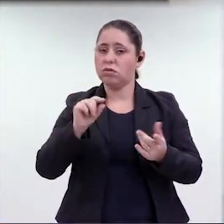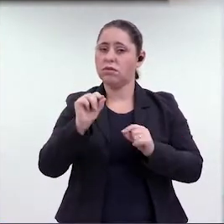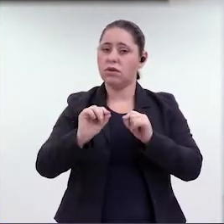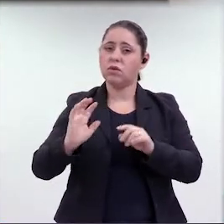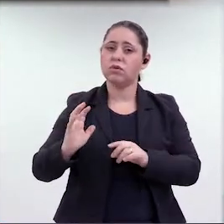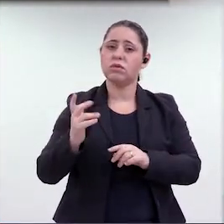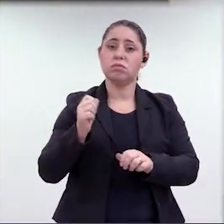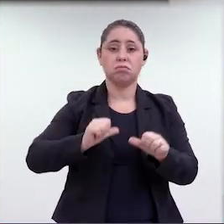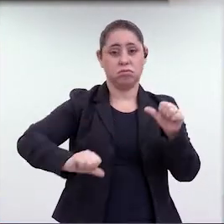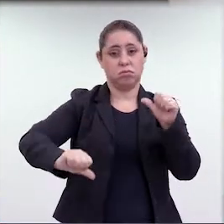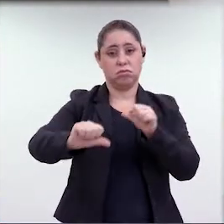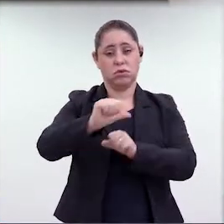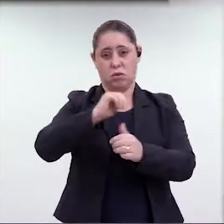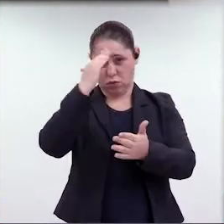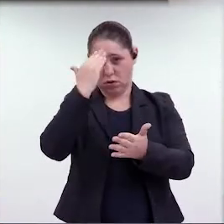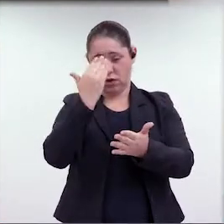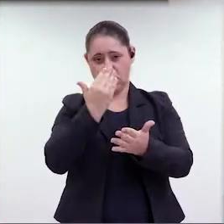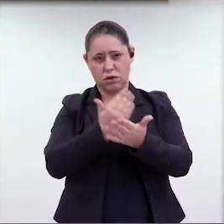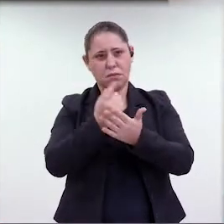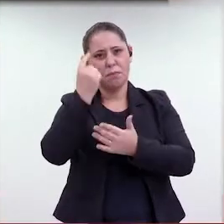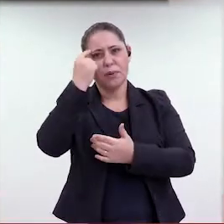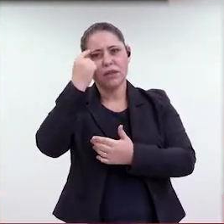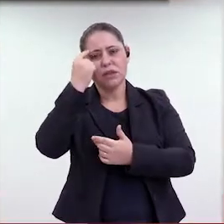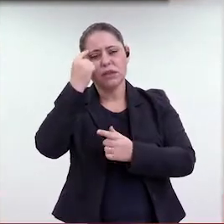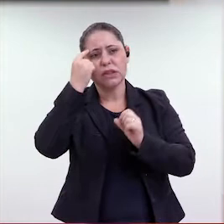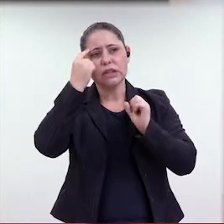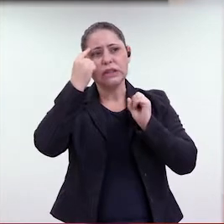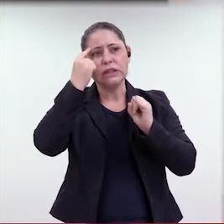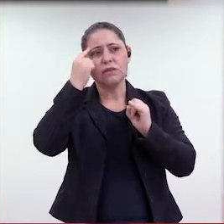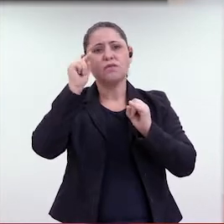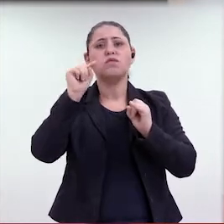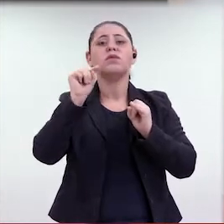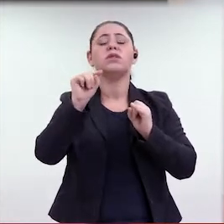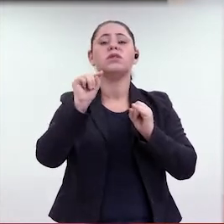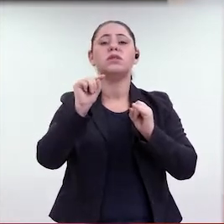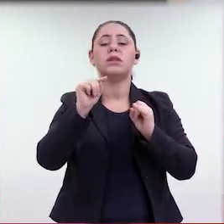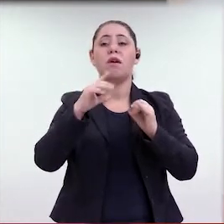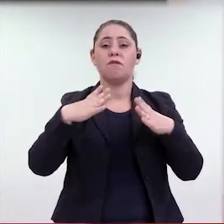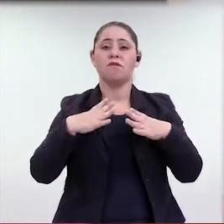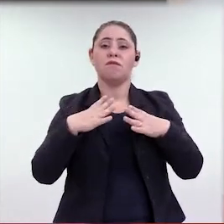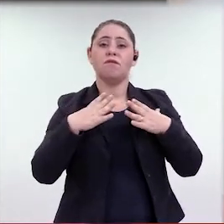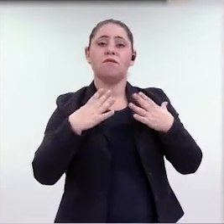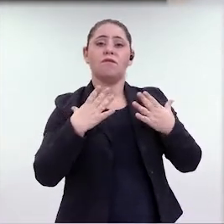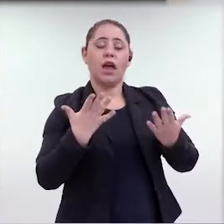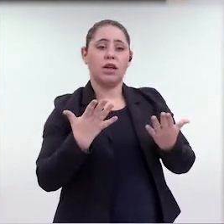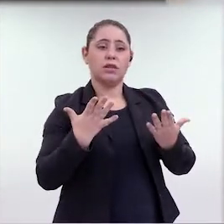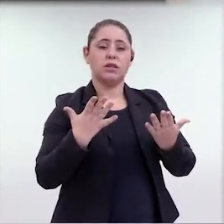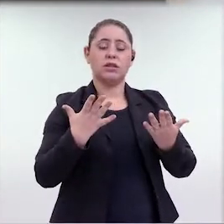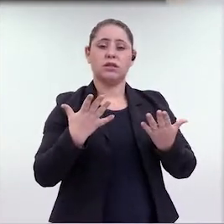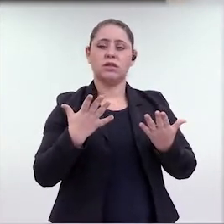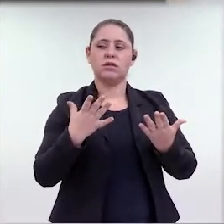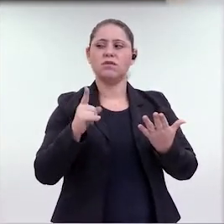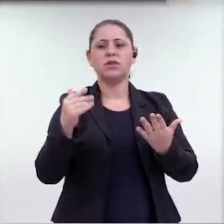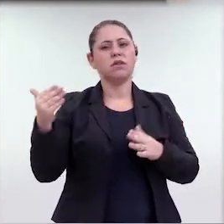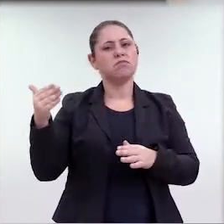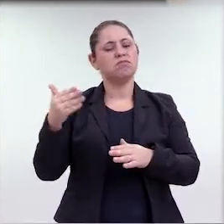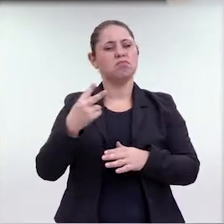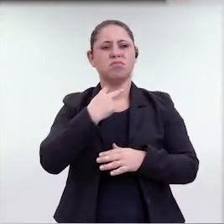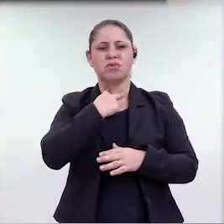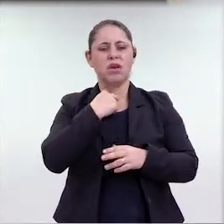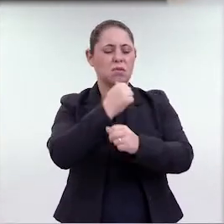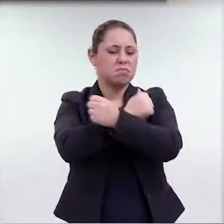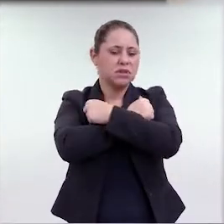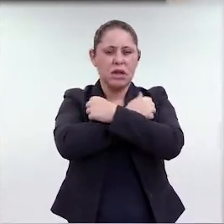das coisas. Eu acredito, gente, imagina se você, por exemplo, festas, comemorações, imagina você não